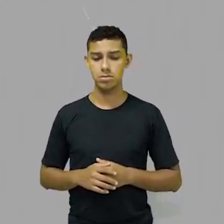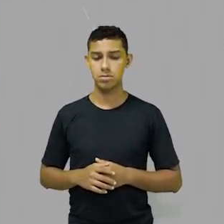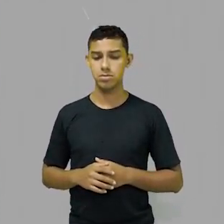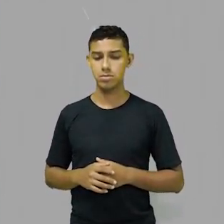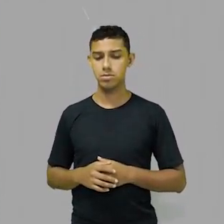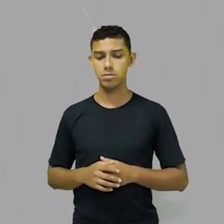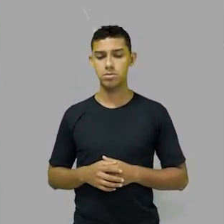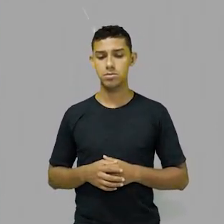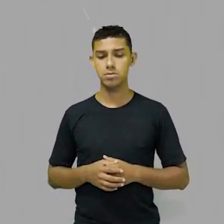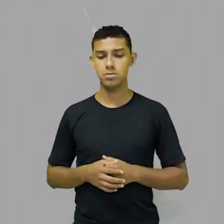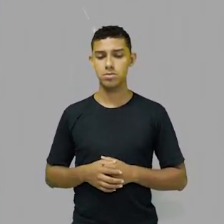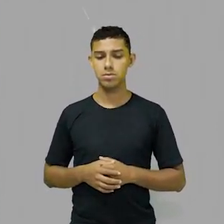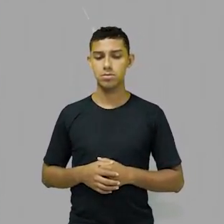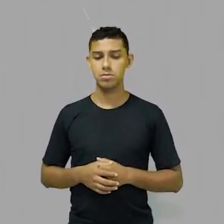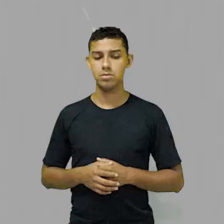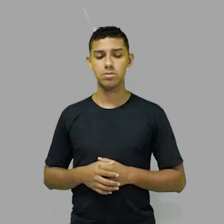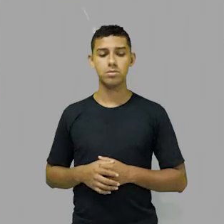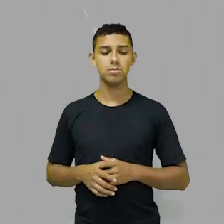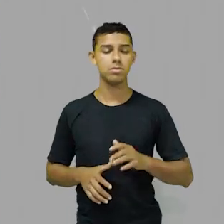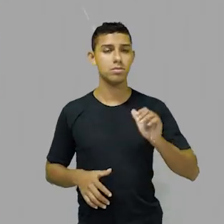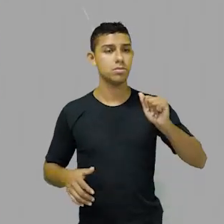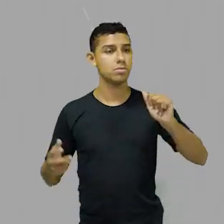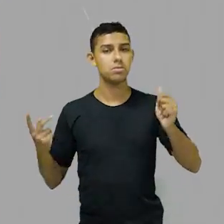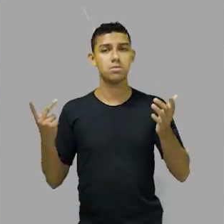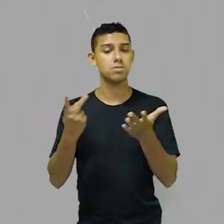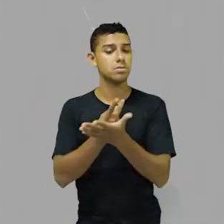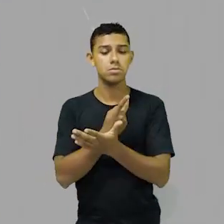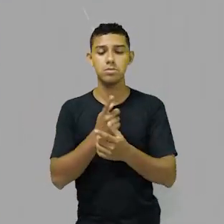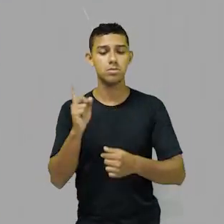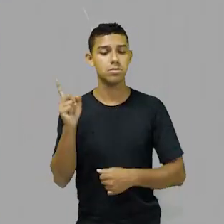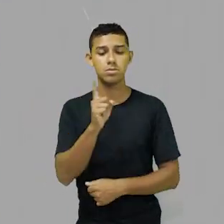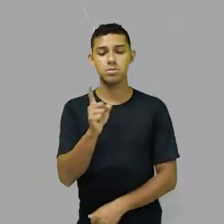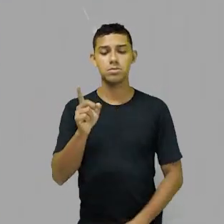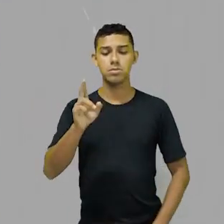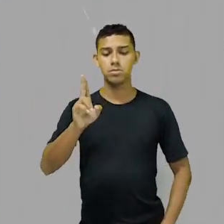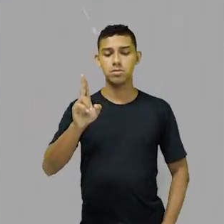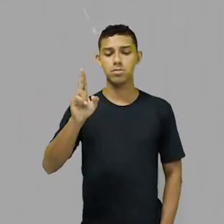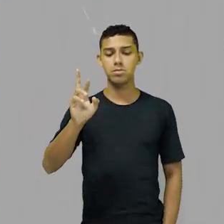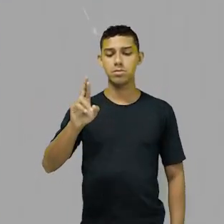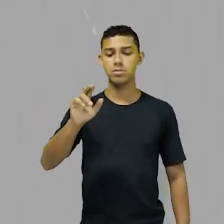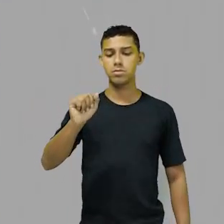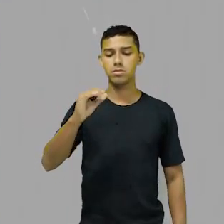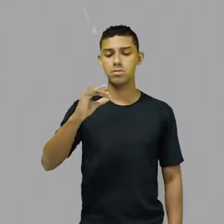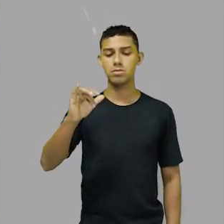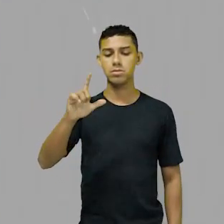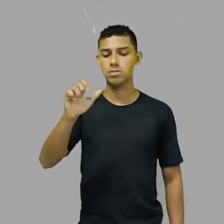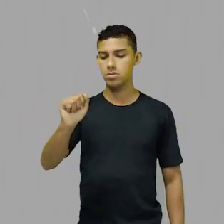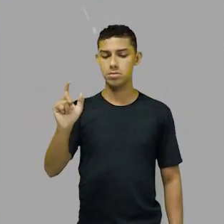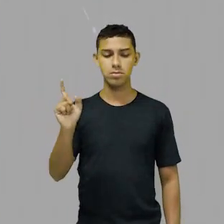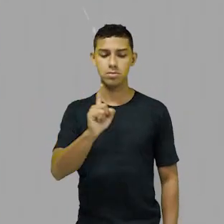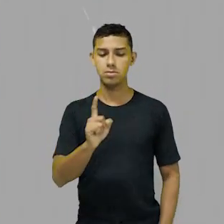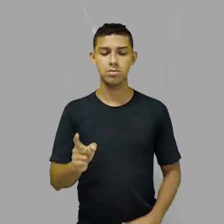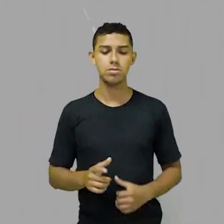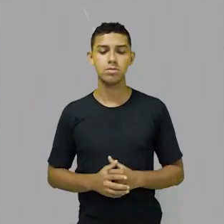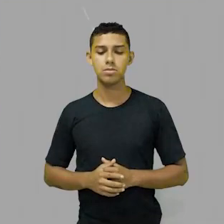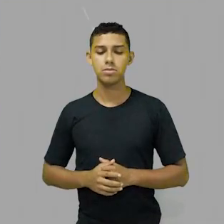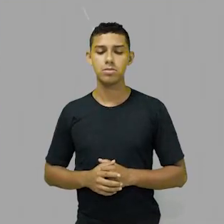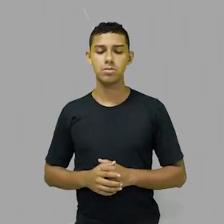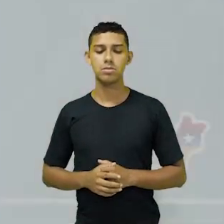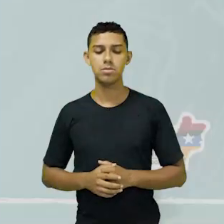ok, adenina, ok. Mas nós não encontramos uracila na molécula de DNA,